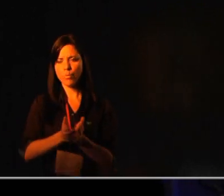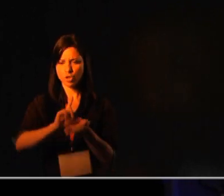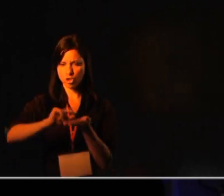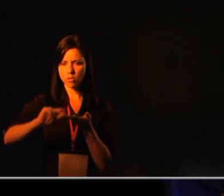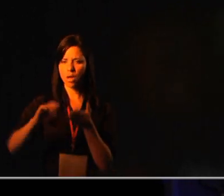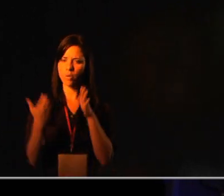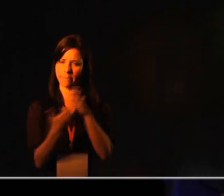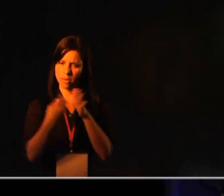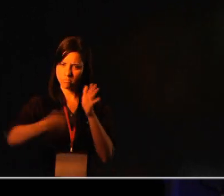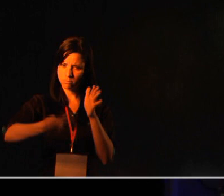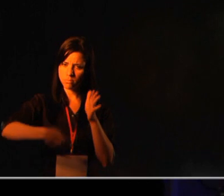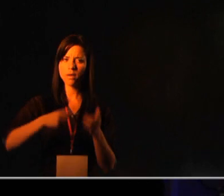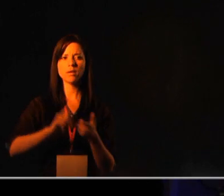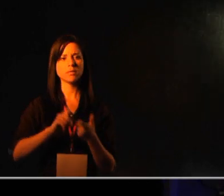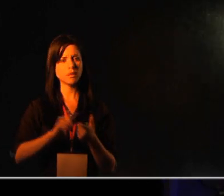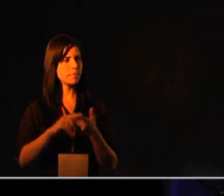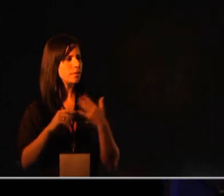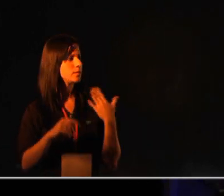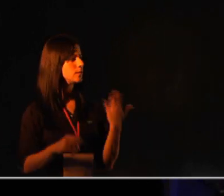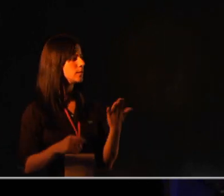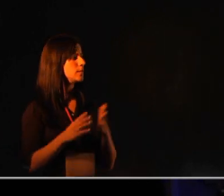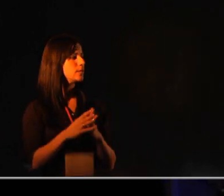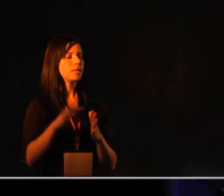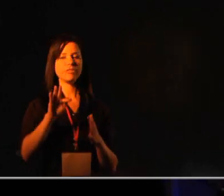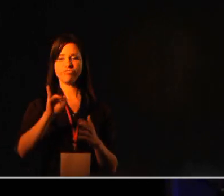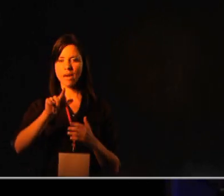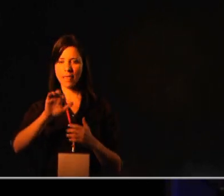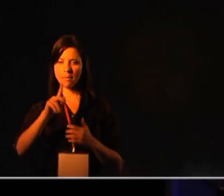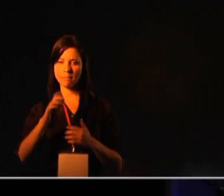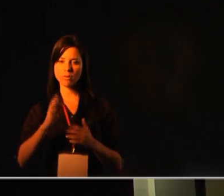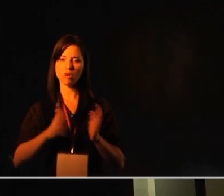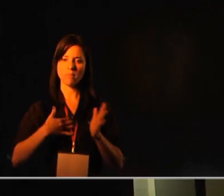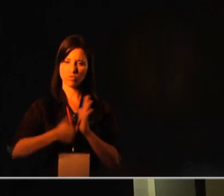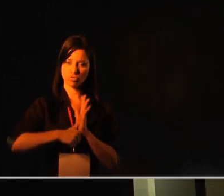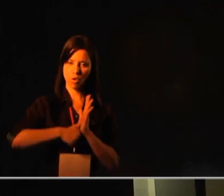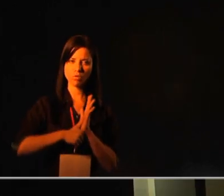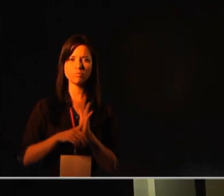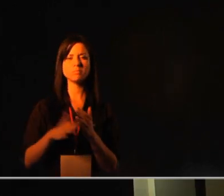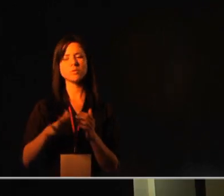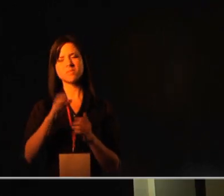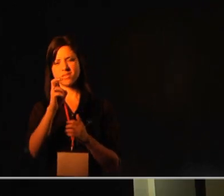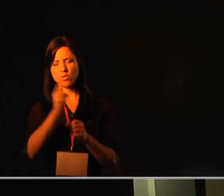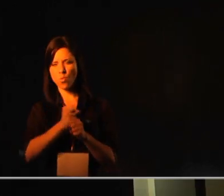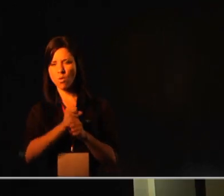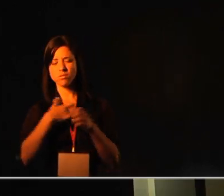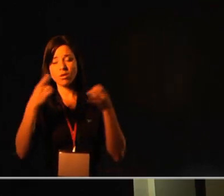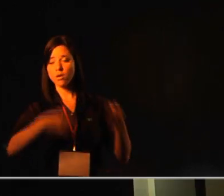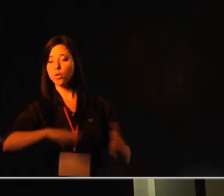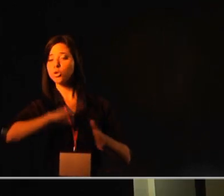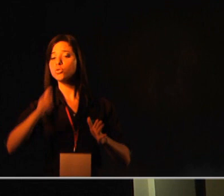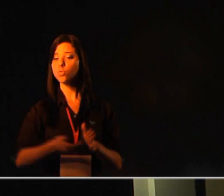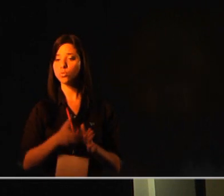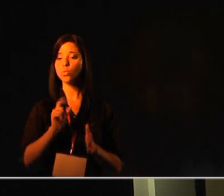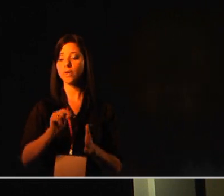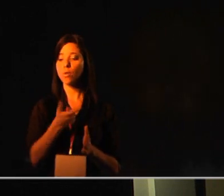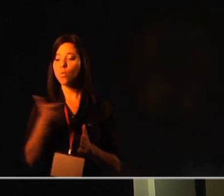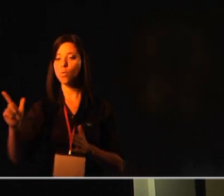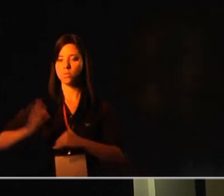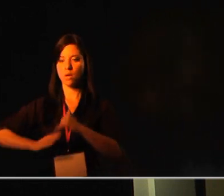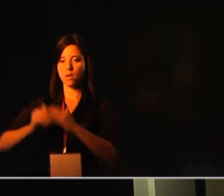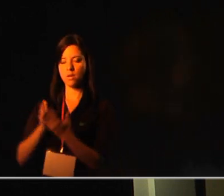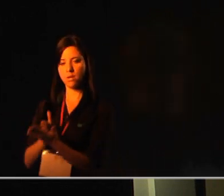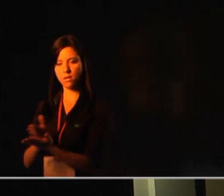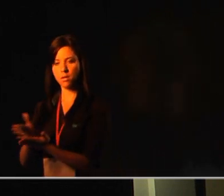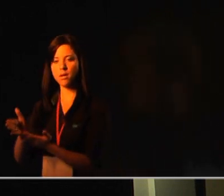aqui, Felipe foi meu sócio, e há uns 5 anos eu meio que larguei tudo para seguir uma carreira